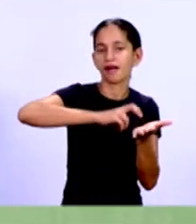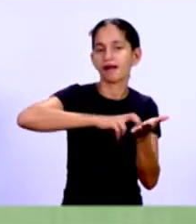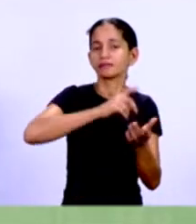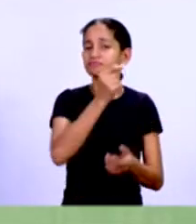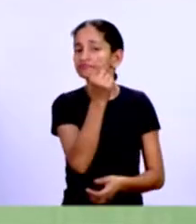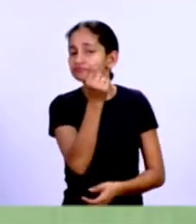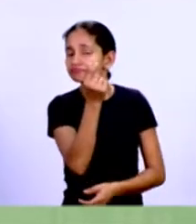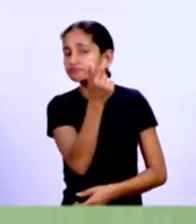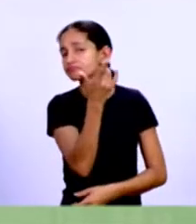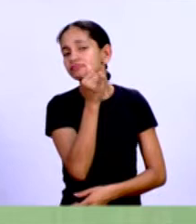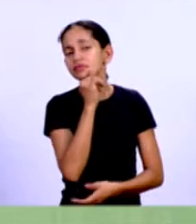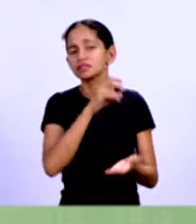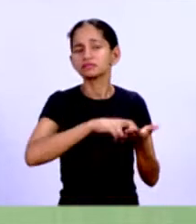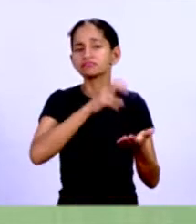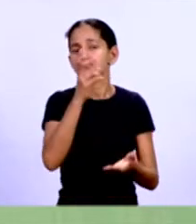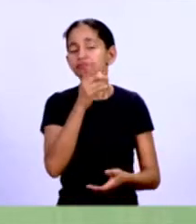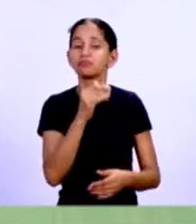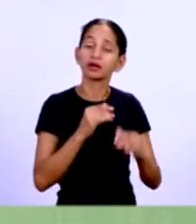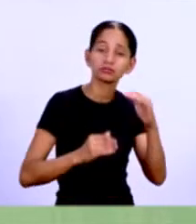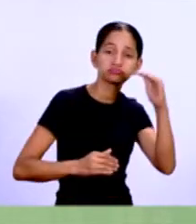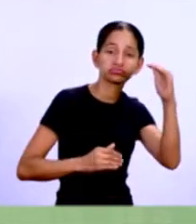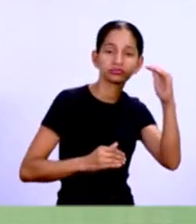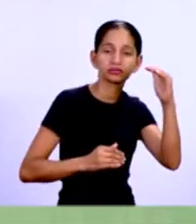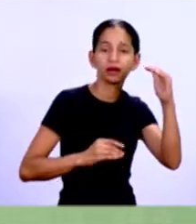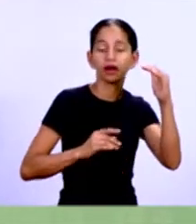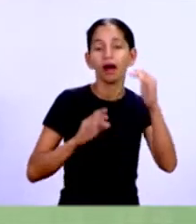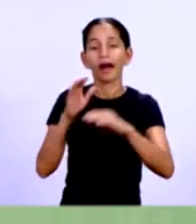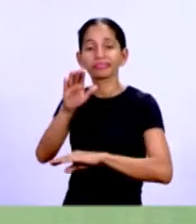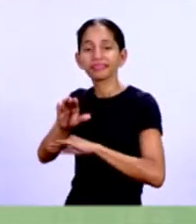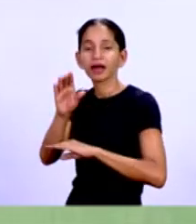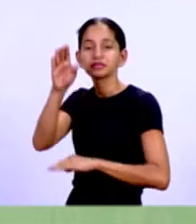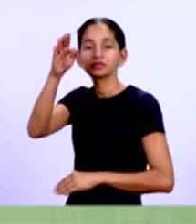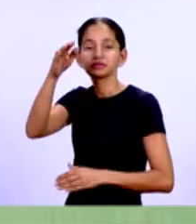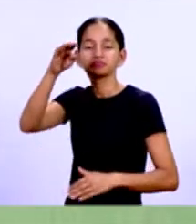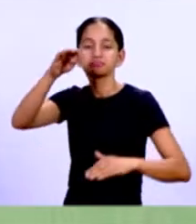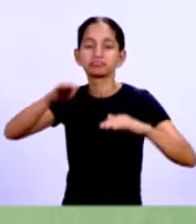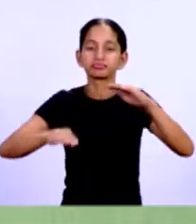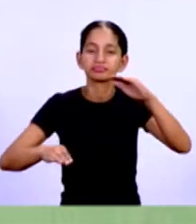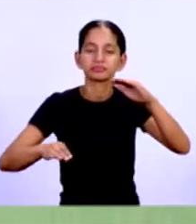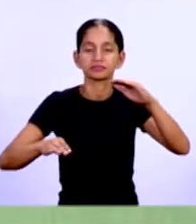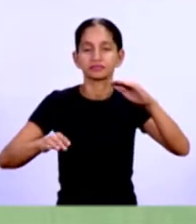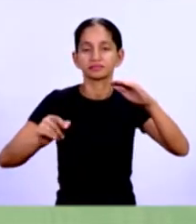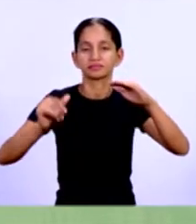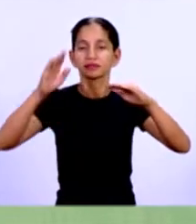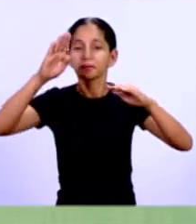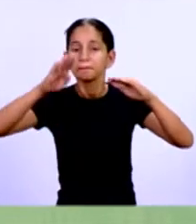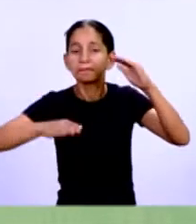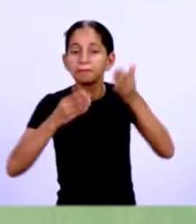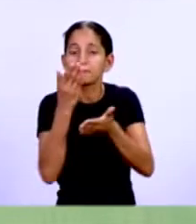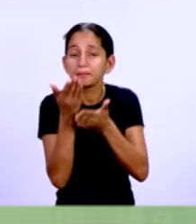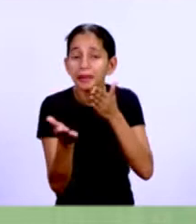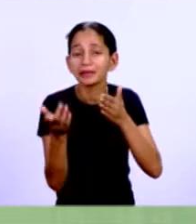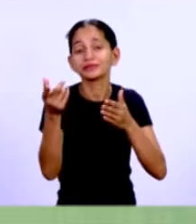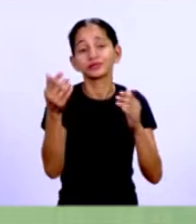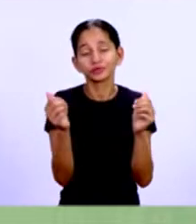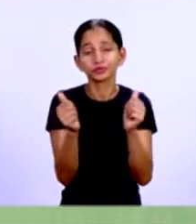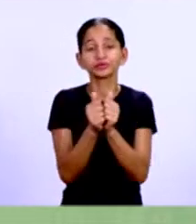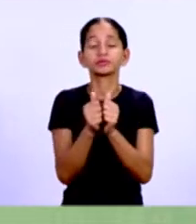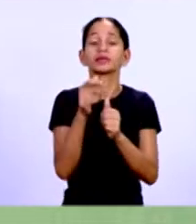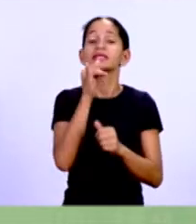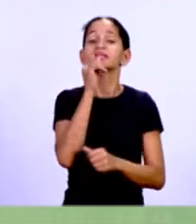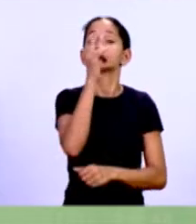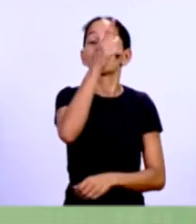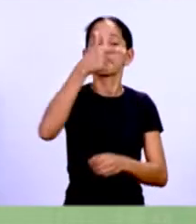ou outro apresentar viés de alta e no período da tarde sofrer elevadas quedas. A atual situação da Petrobras é um